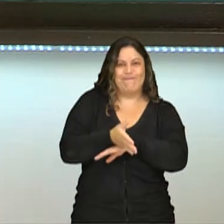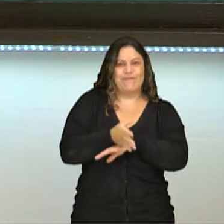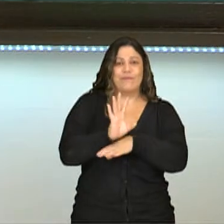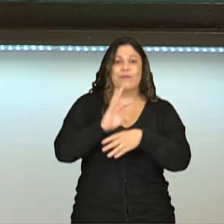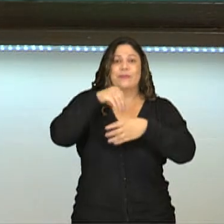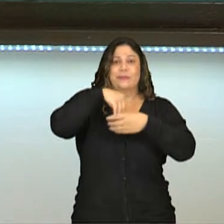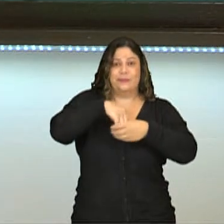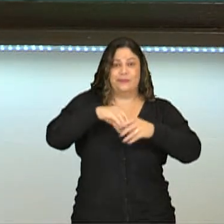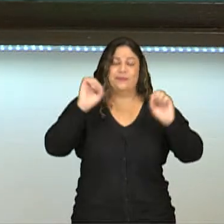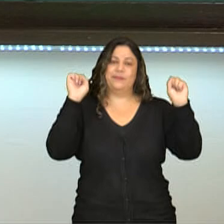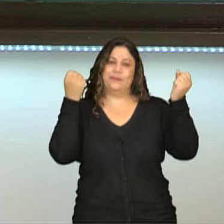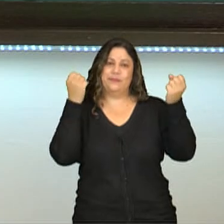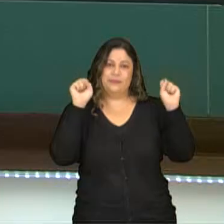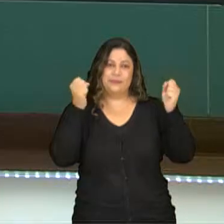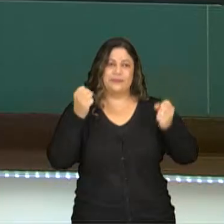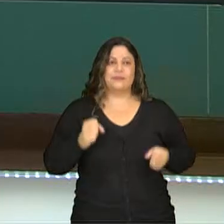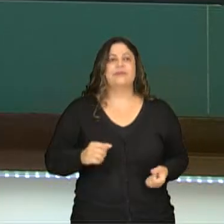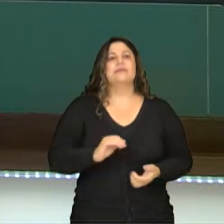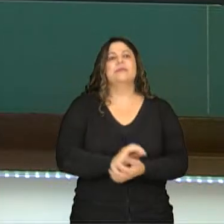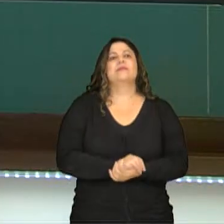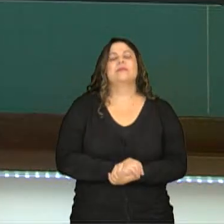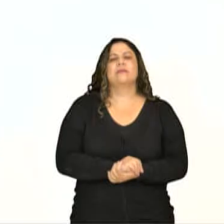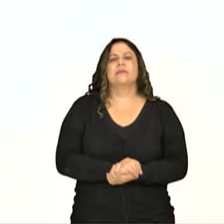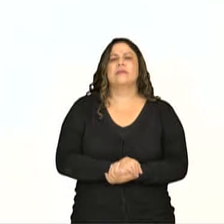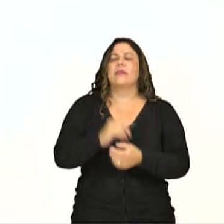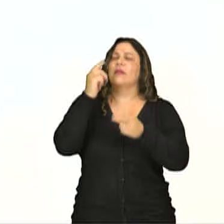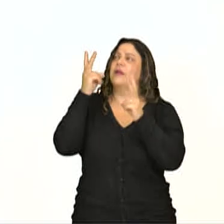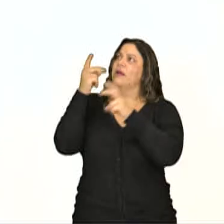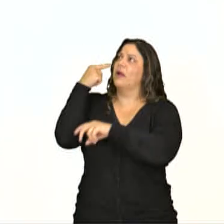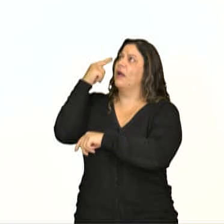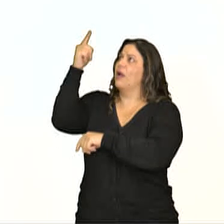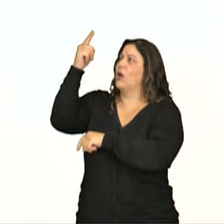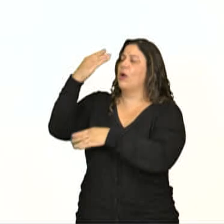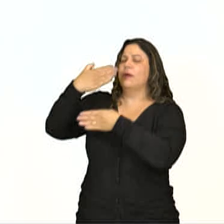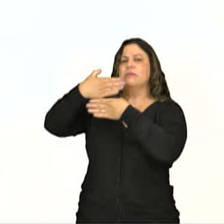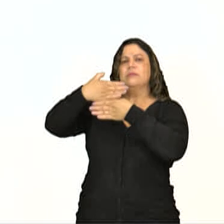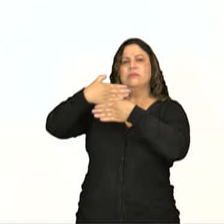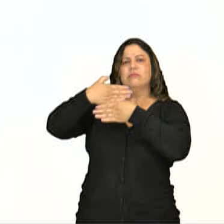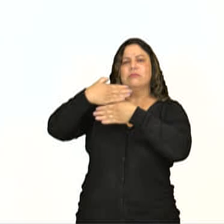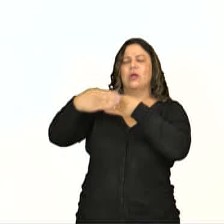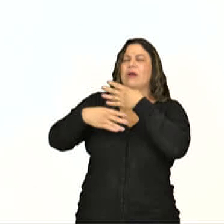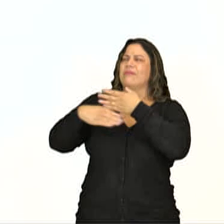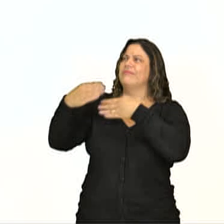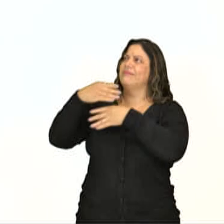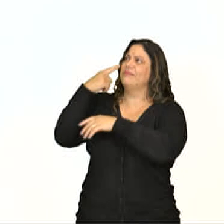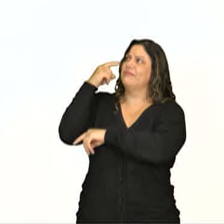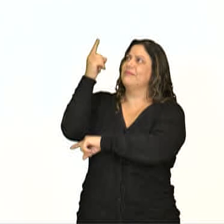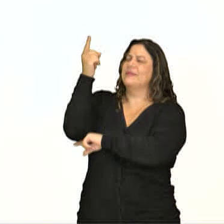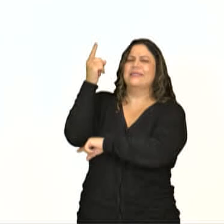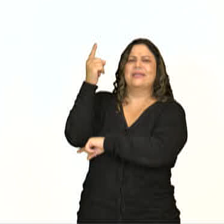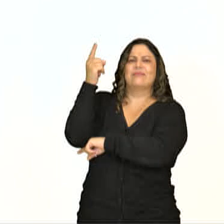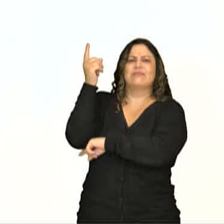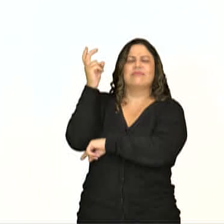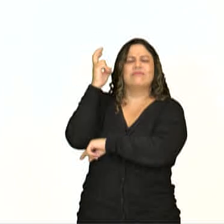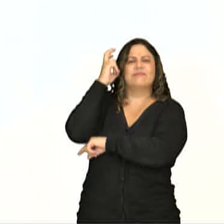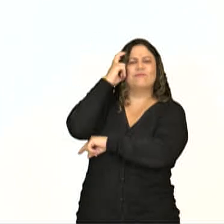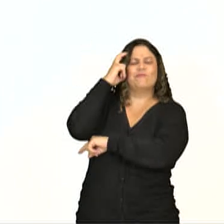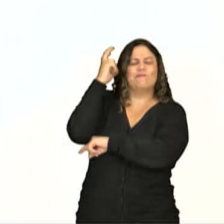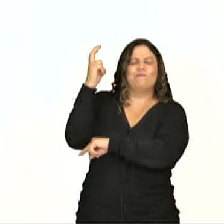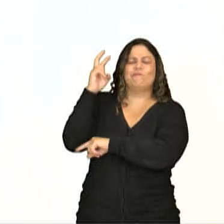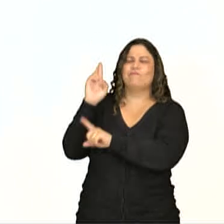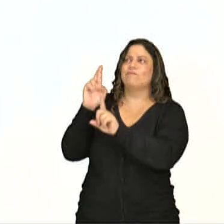esporte. E aqui eu trouxe algumas imagens para a gente pensar nesse movimento representando a cultura.